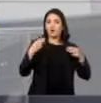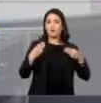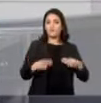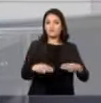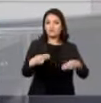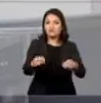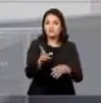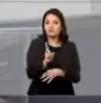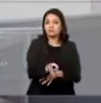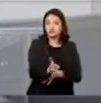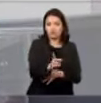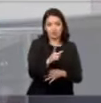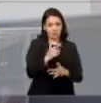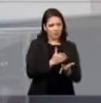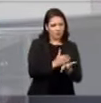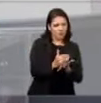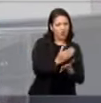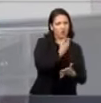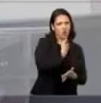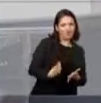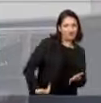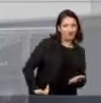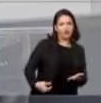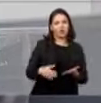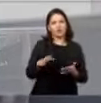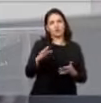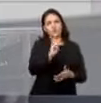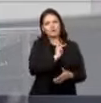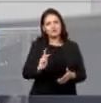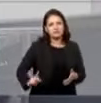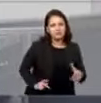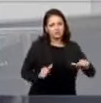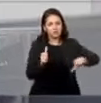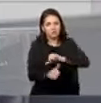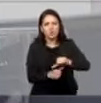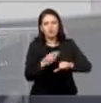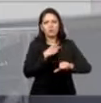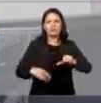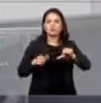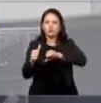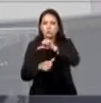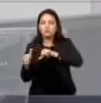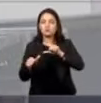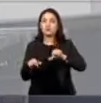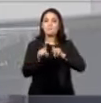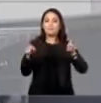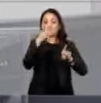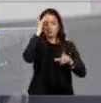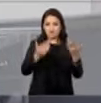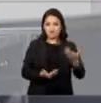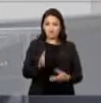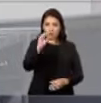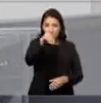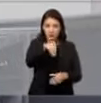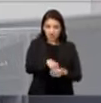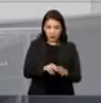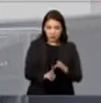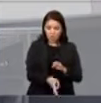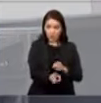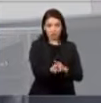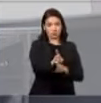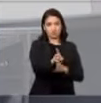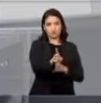então entra governo, sai governo, muda o ministro, muda o secretário-executivo, mas a maioria dos servidores continuam lá, são servidores em sua grande maioria de